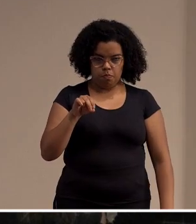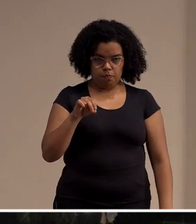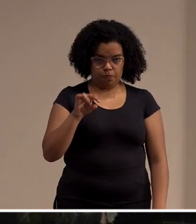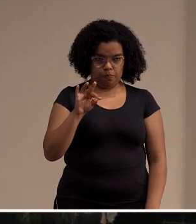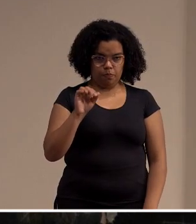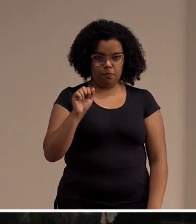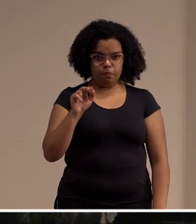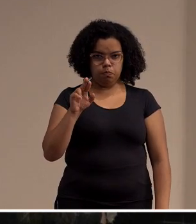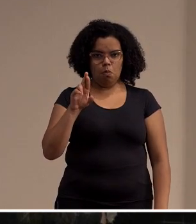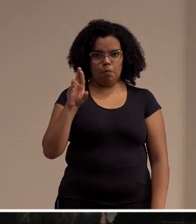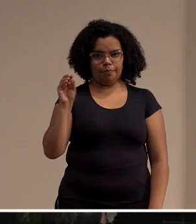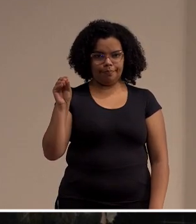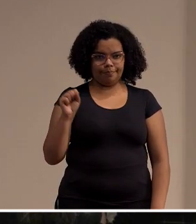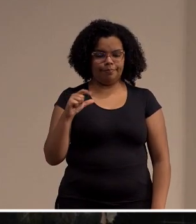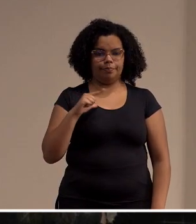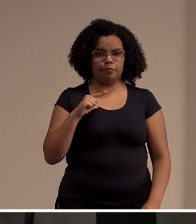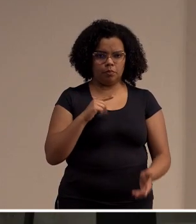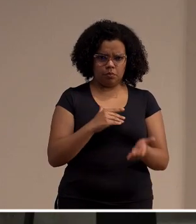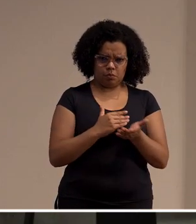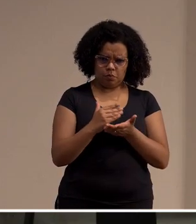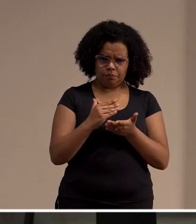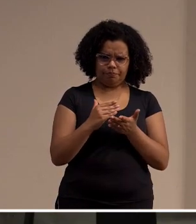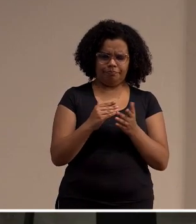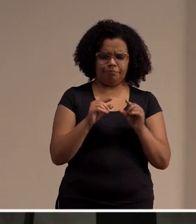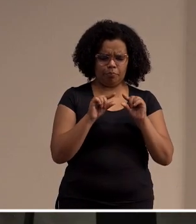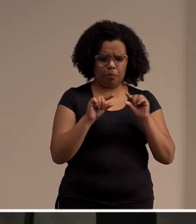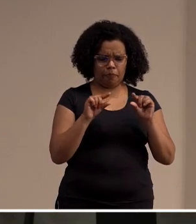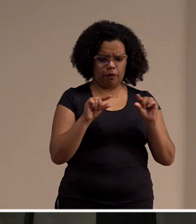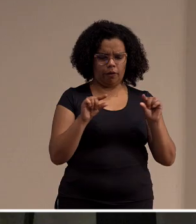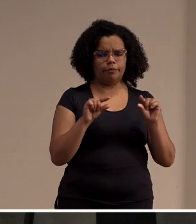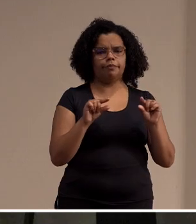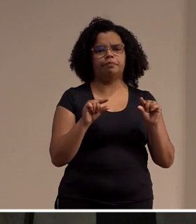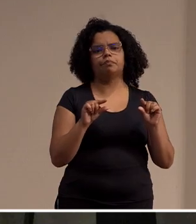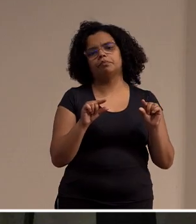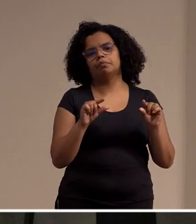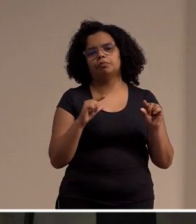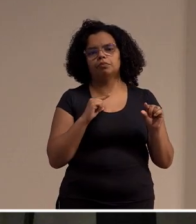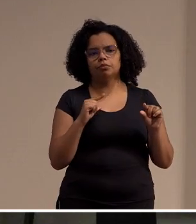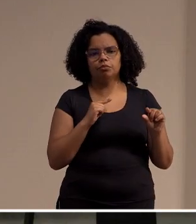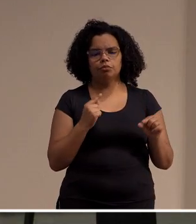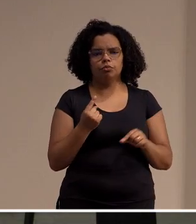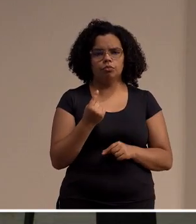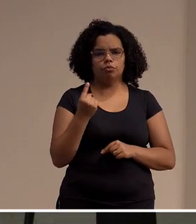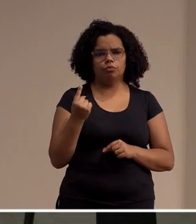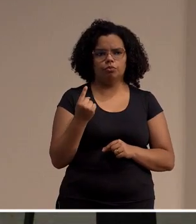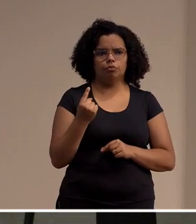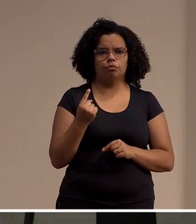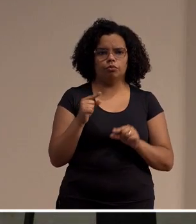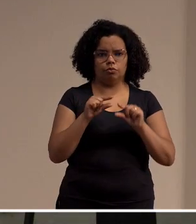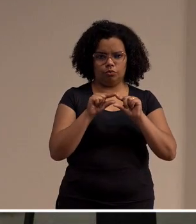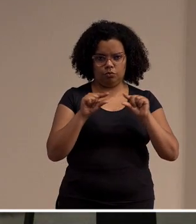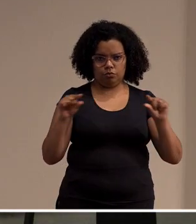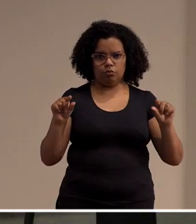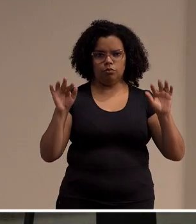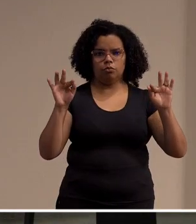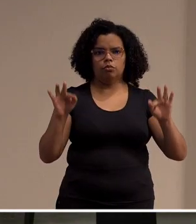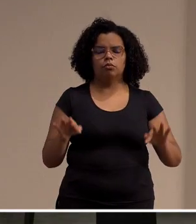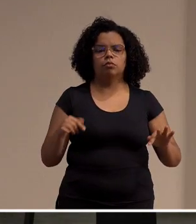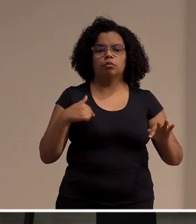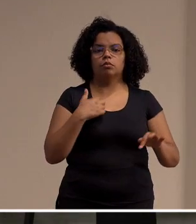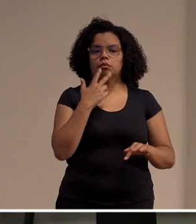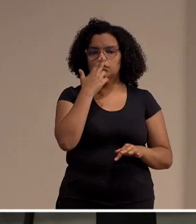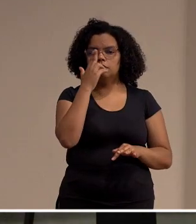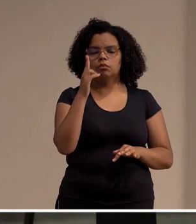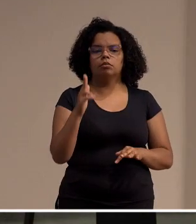falasse, logo na introdução do livro, tem uma frase que termina, que eu achei